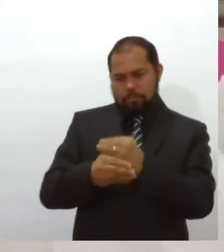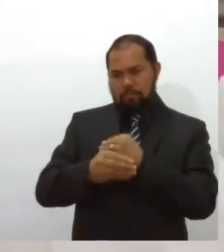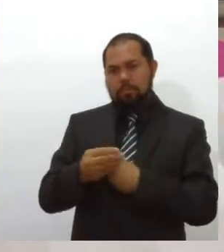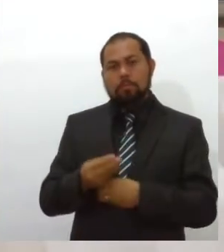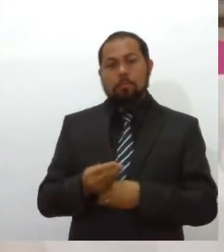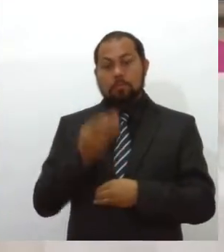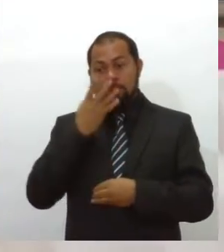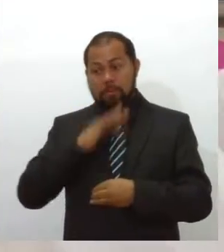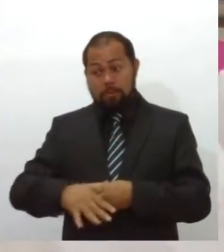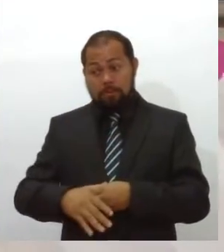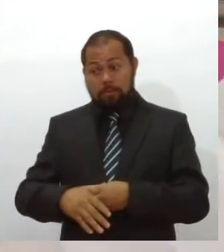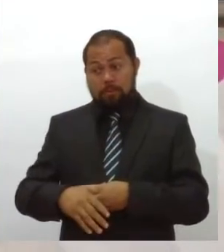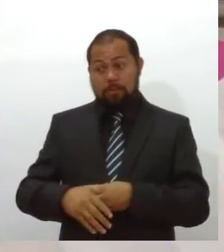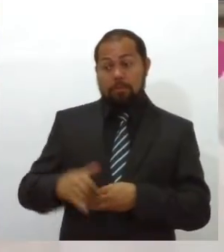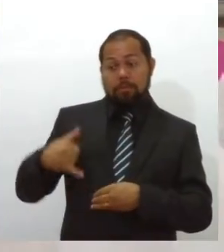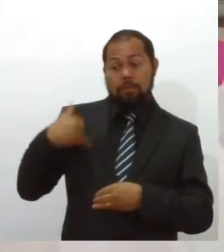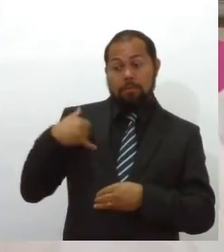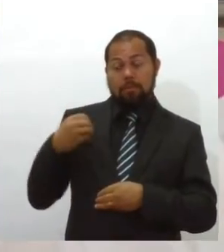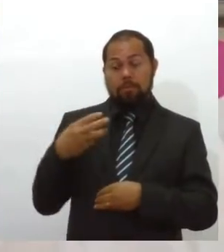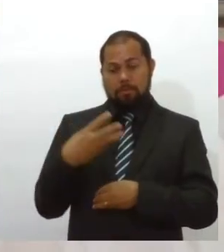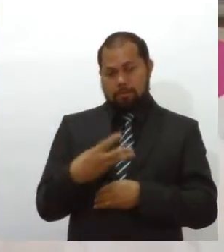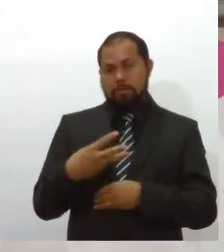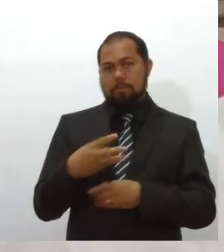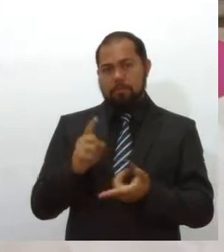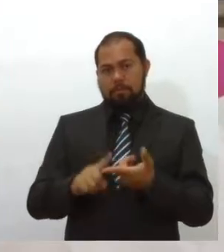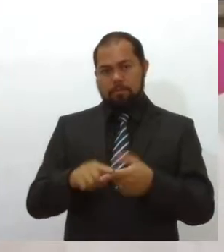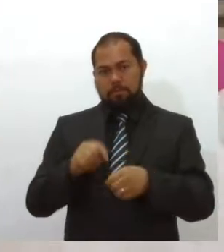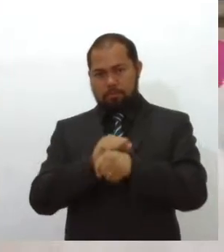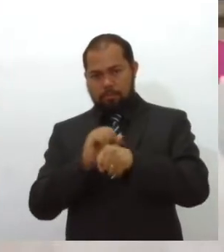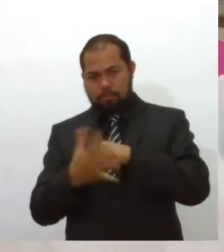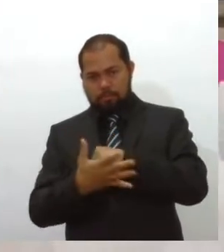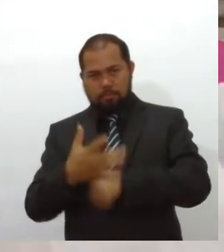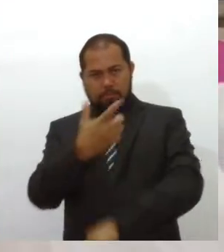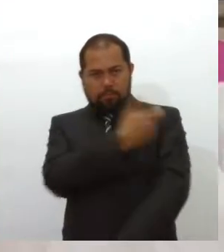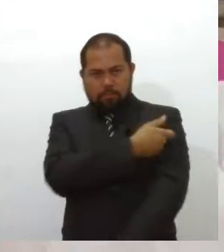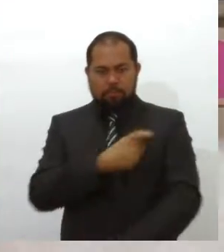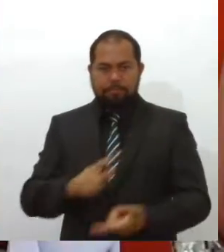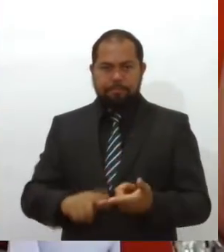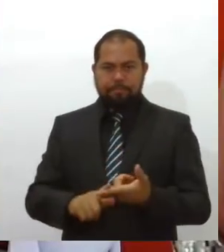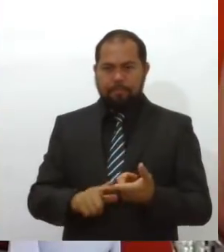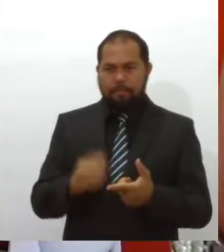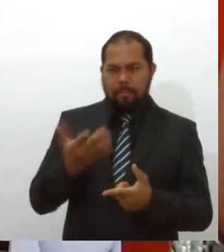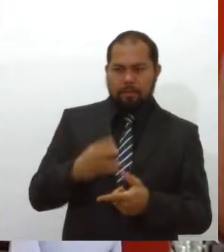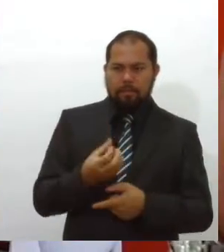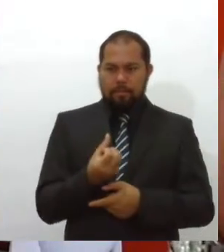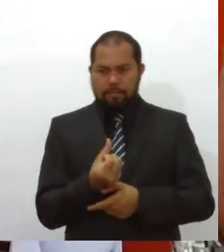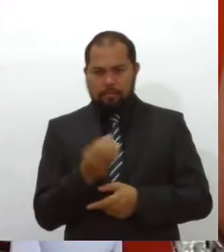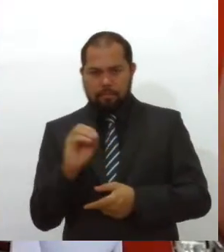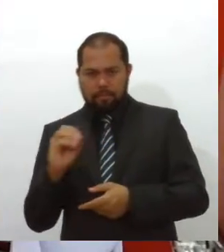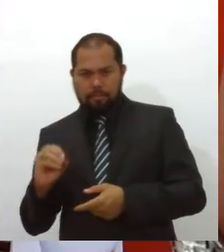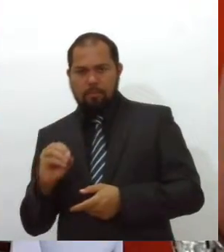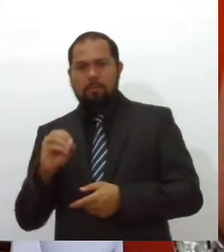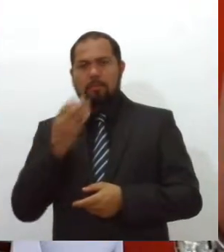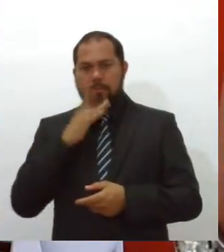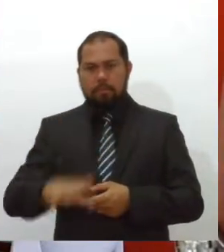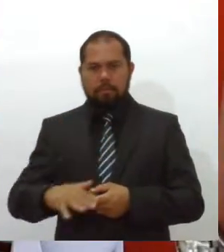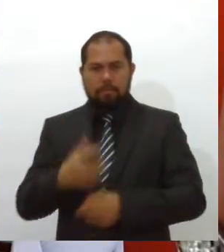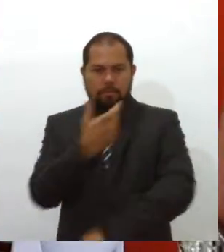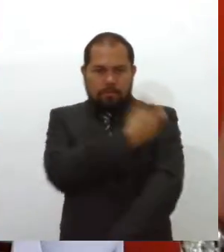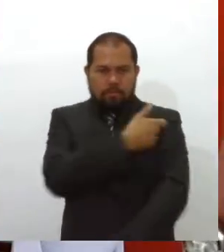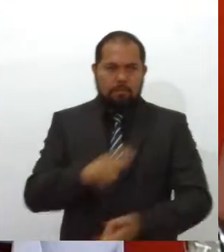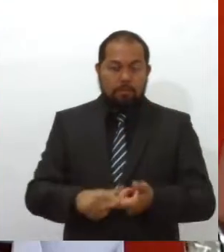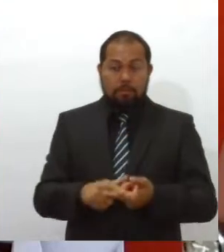vacinação da Covid. Estamos aí em um número aproximado de 600 crianças que serão atendidas. A meta é vacinar todas as